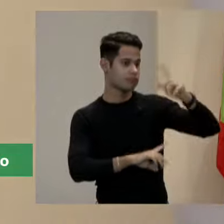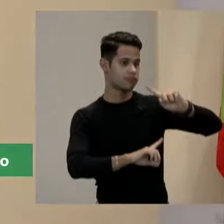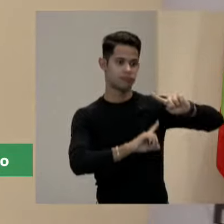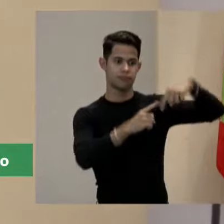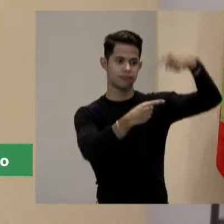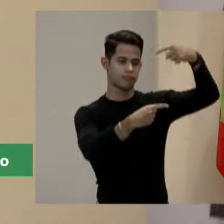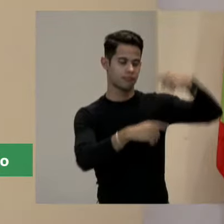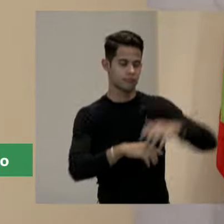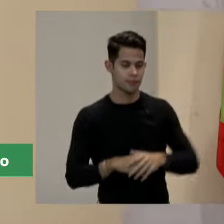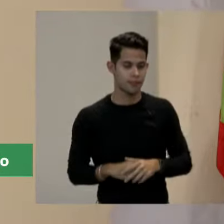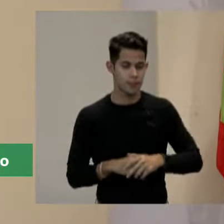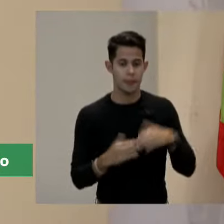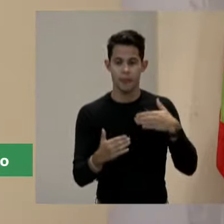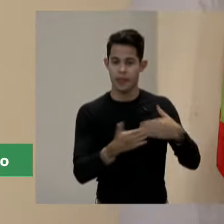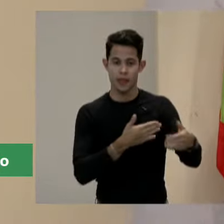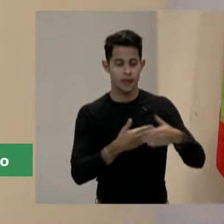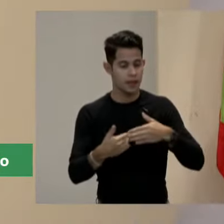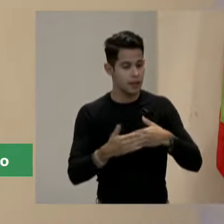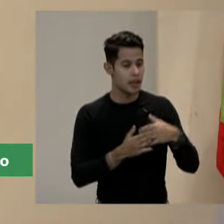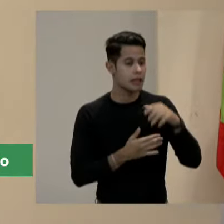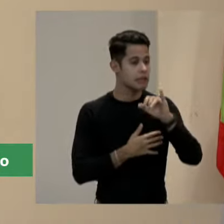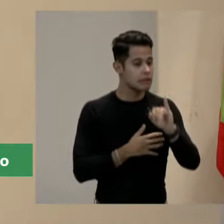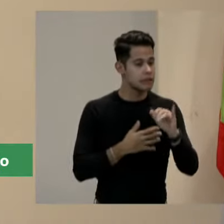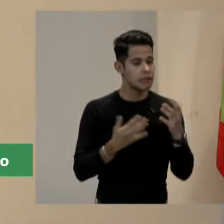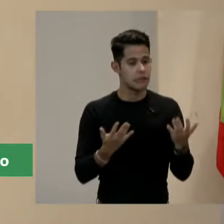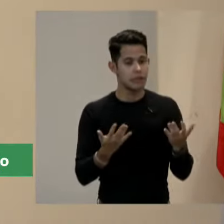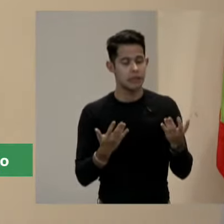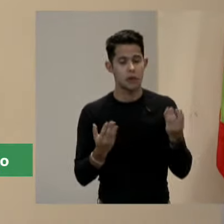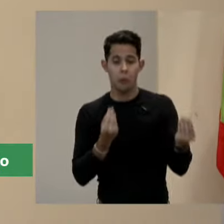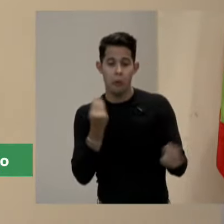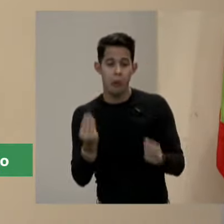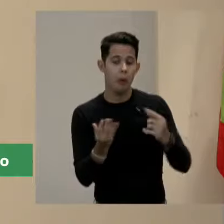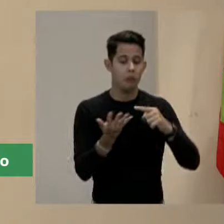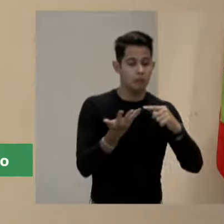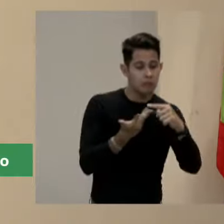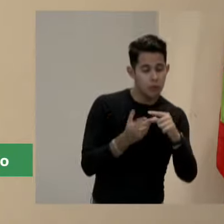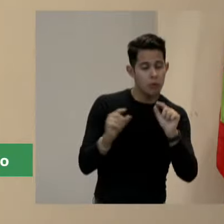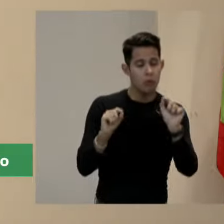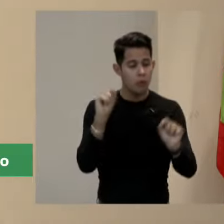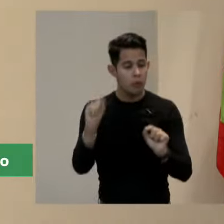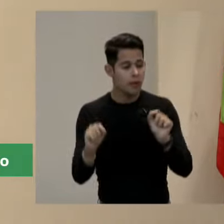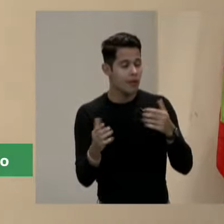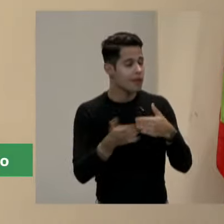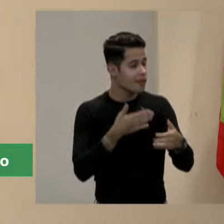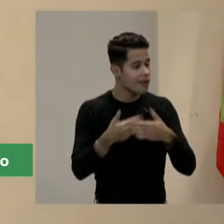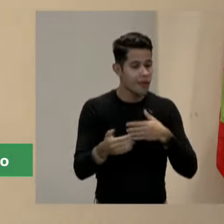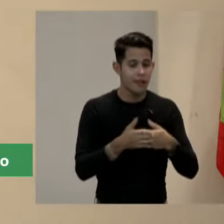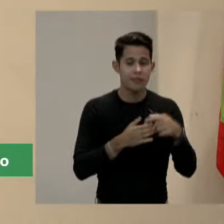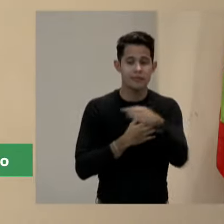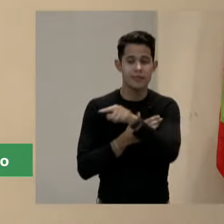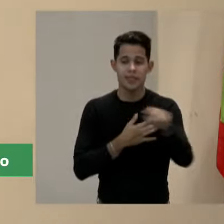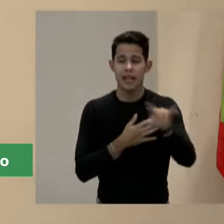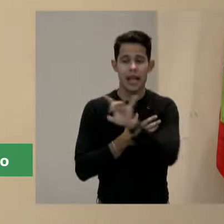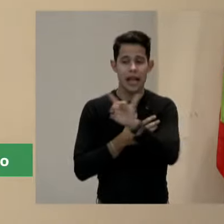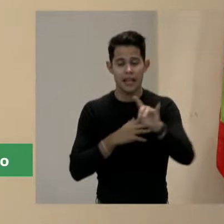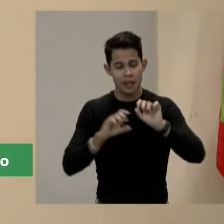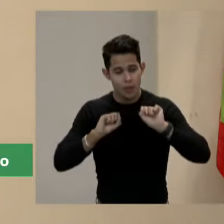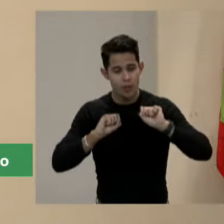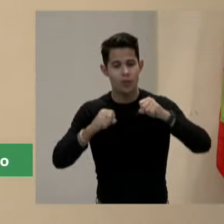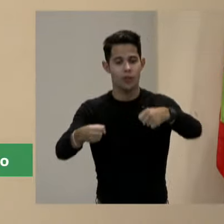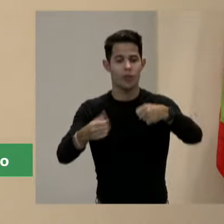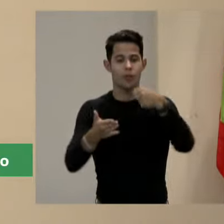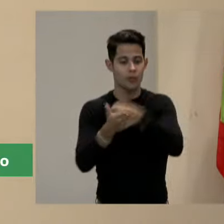E aí não importa se é sorte ou se não é sorte ou o que que é, mas o fato é que cada um luta com a força que tem e com as armas